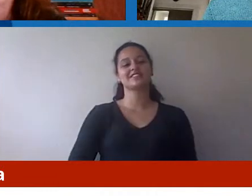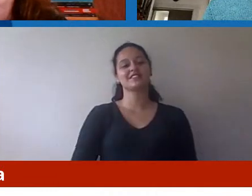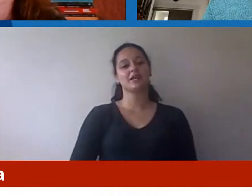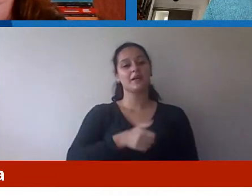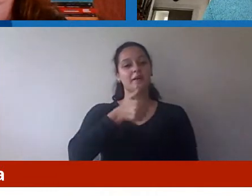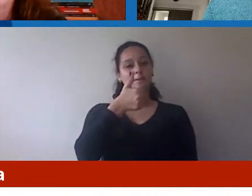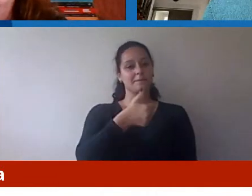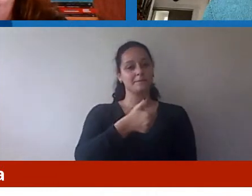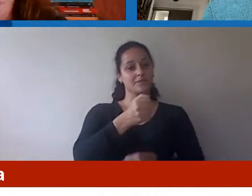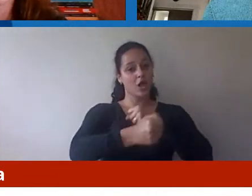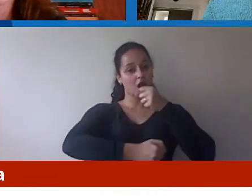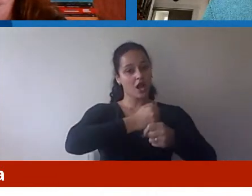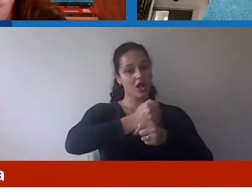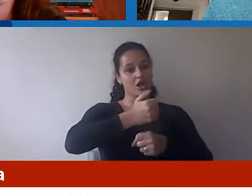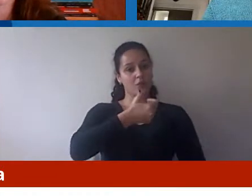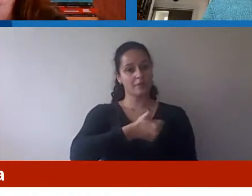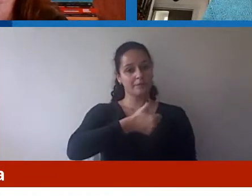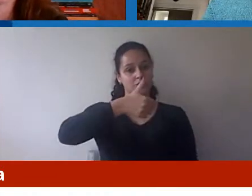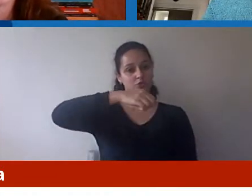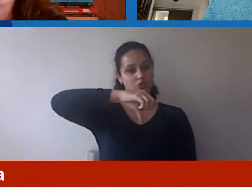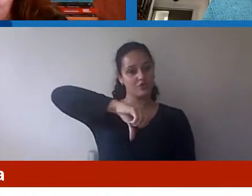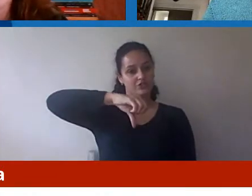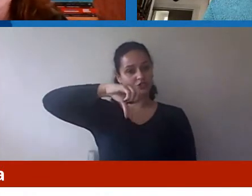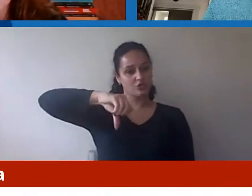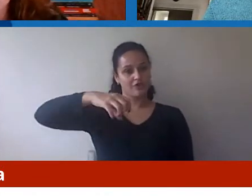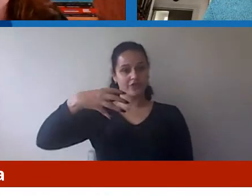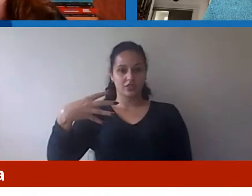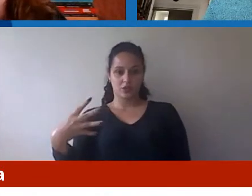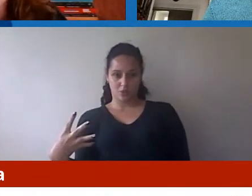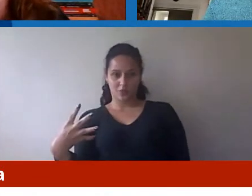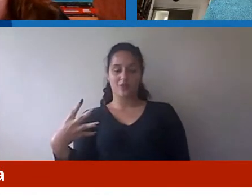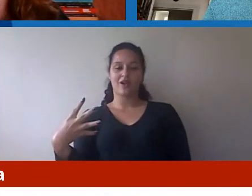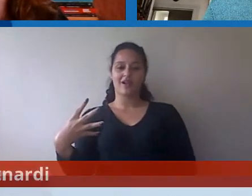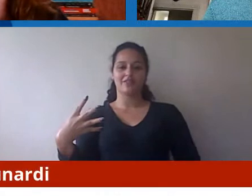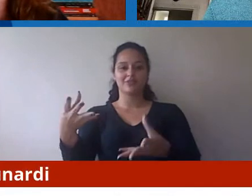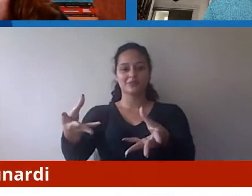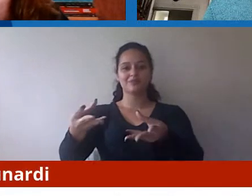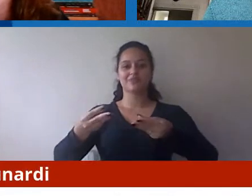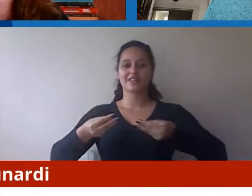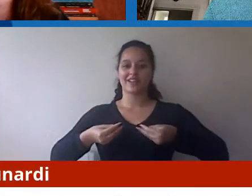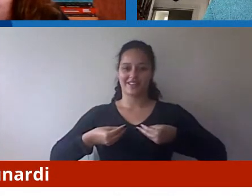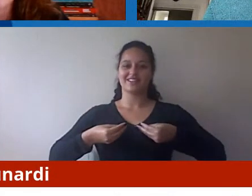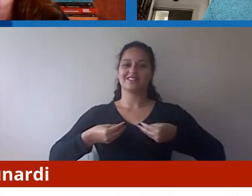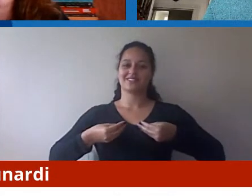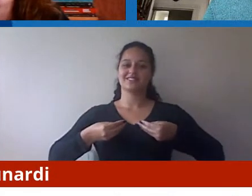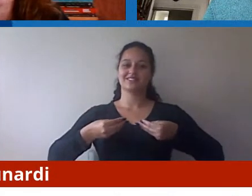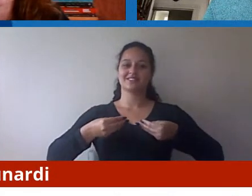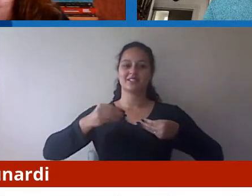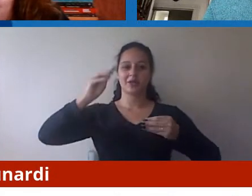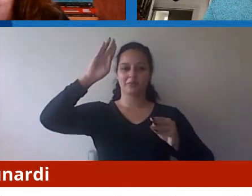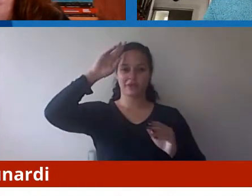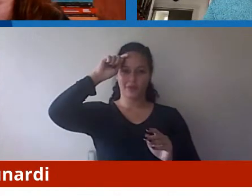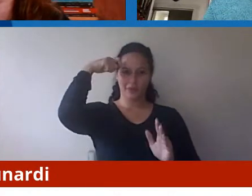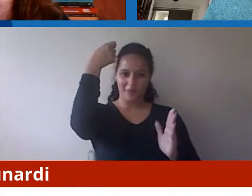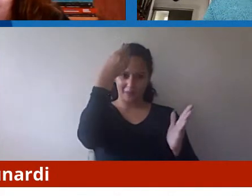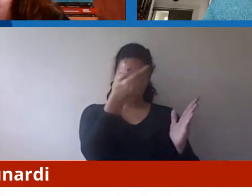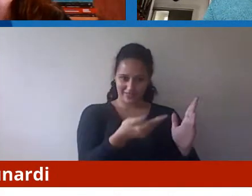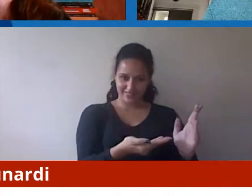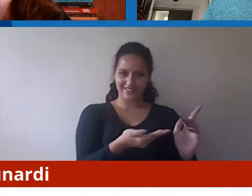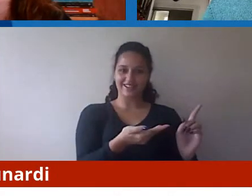homenageado com a Medalha de Prata do Centro Nacional de Pesquisa Científica de Ciências Sociais, na